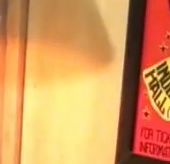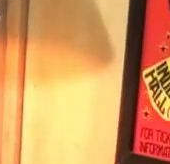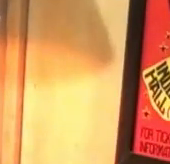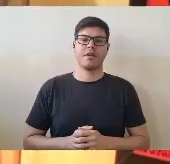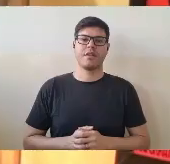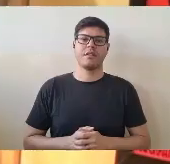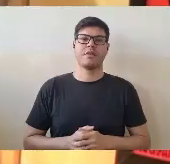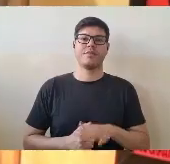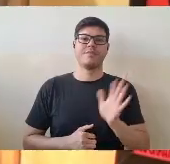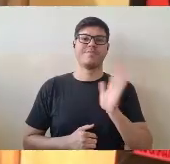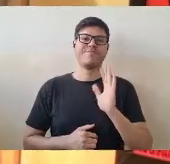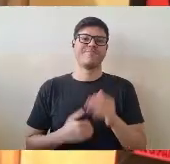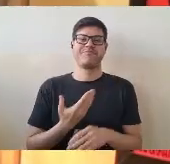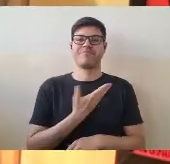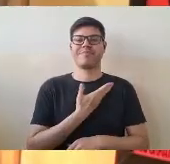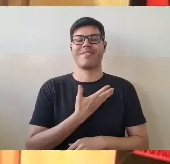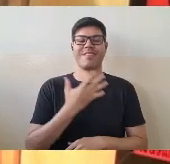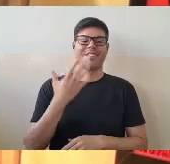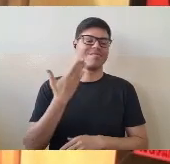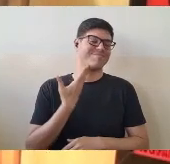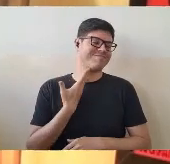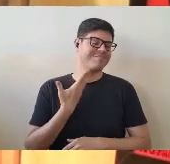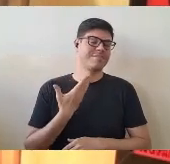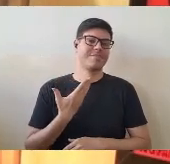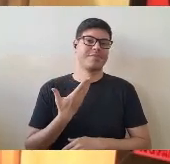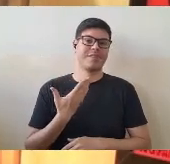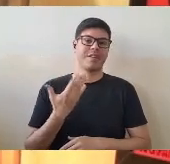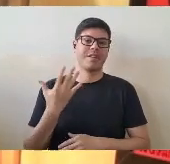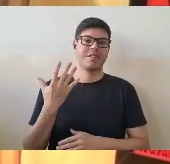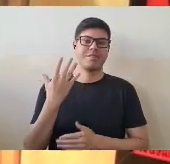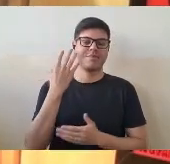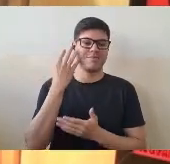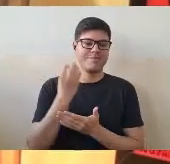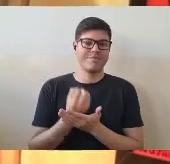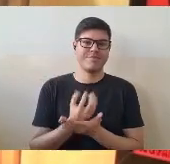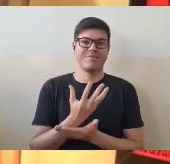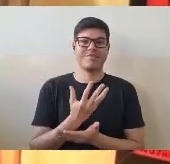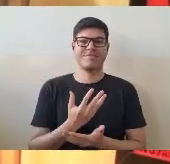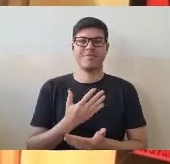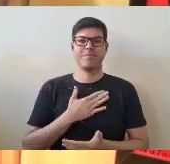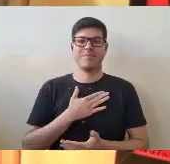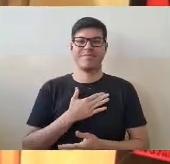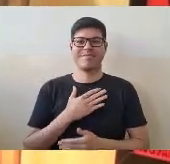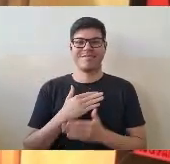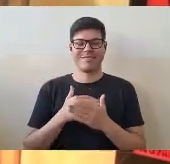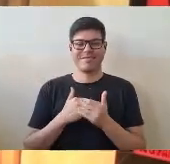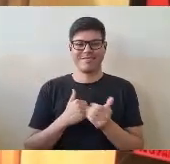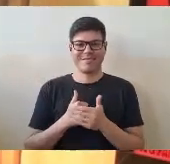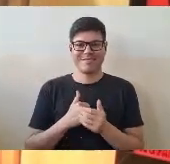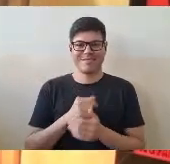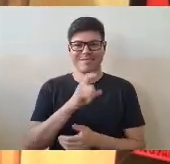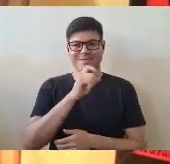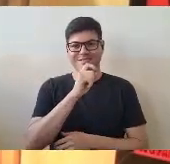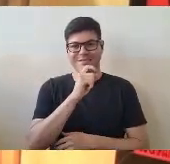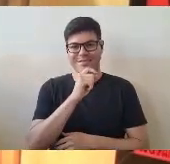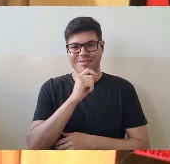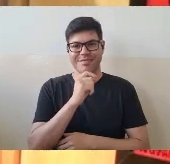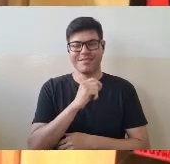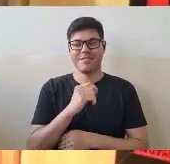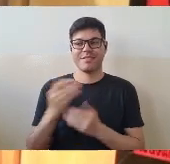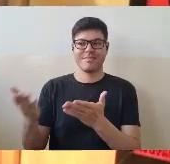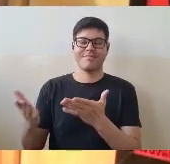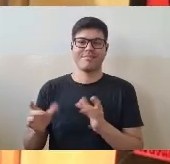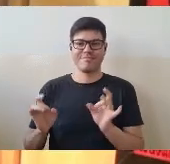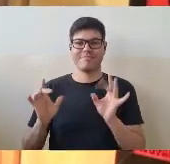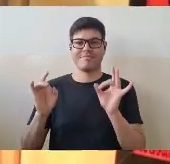Olá, amigos do podcast Minha Araras. Mais uma vez estamos de volta. Estamos aqui sempre com um convidado especial, com uma pessoa que faz parte da história